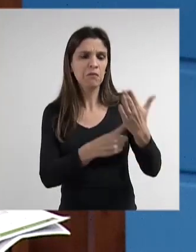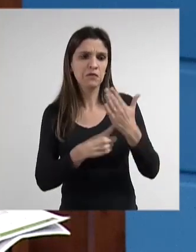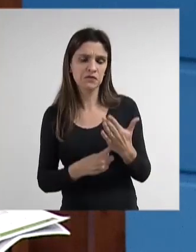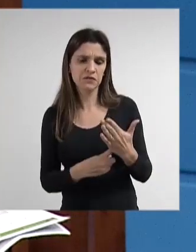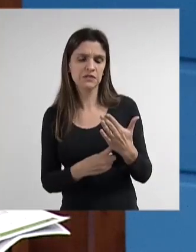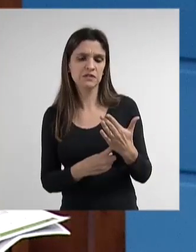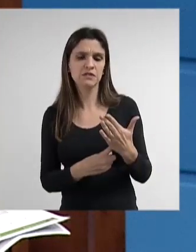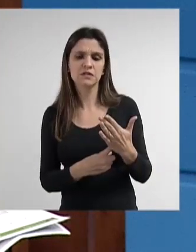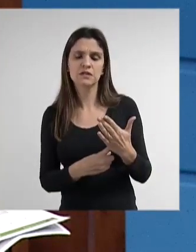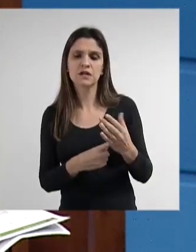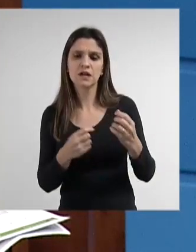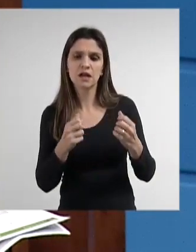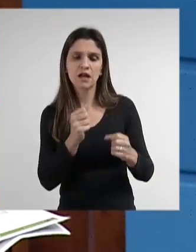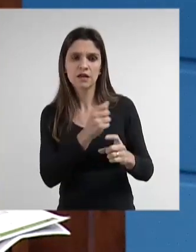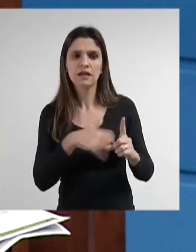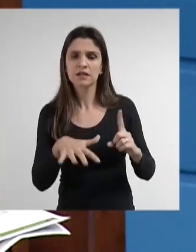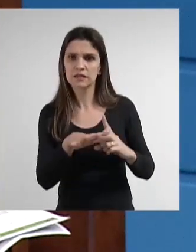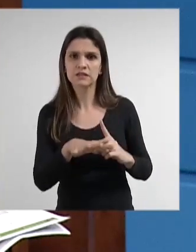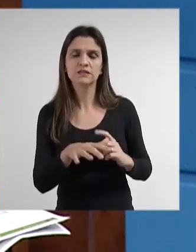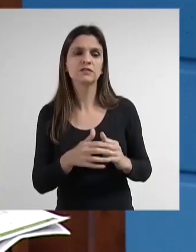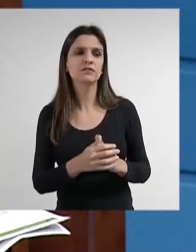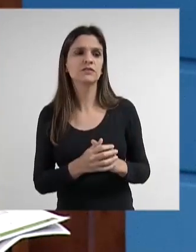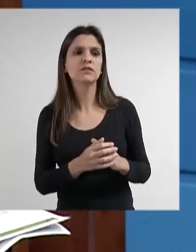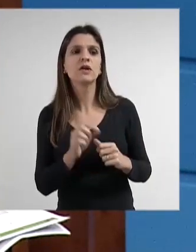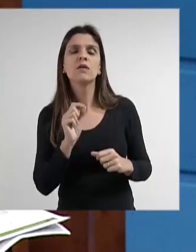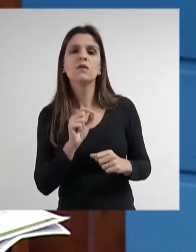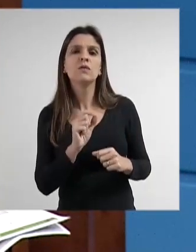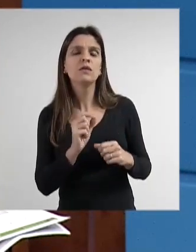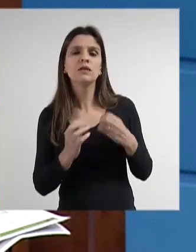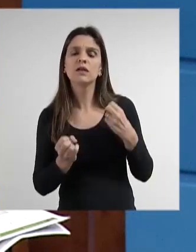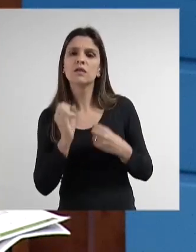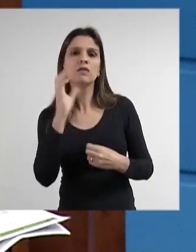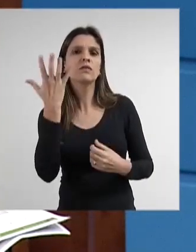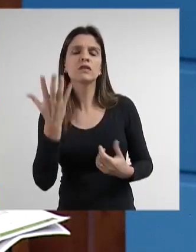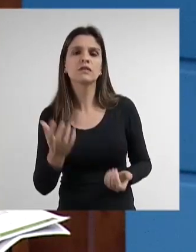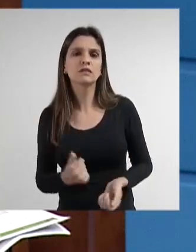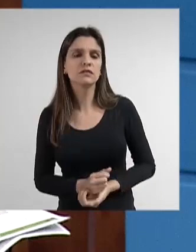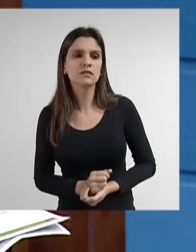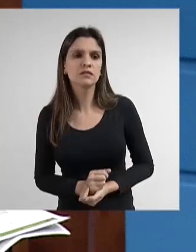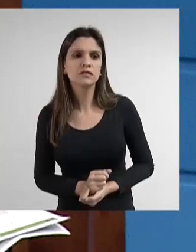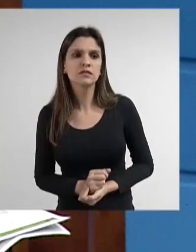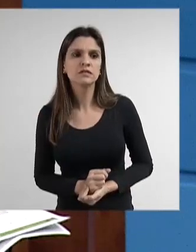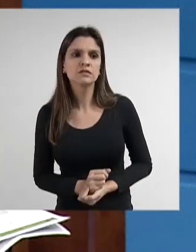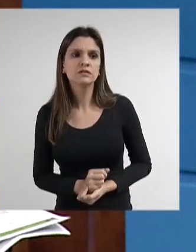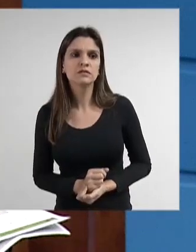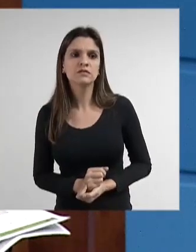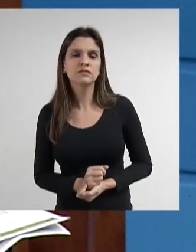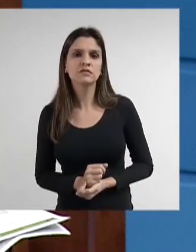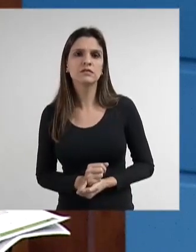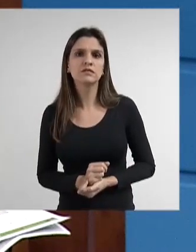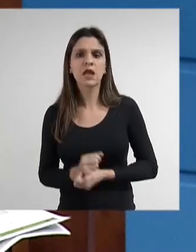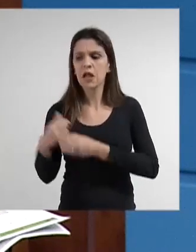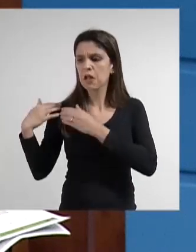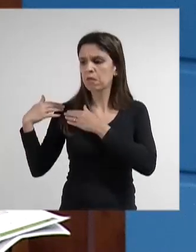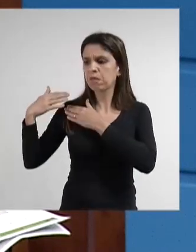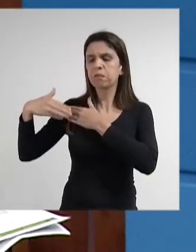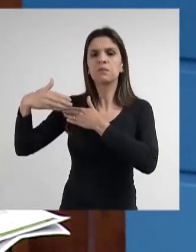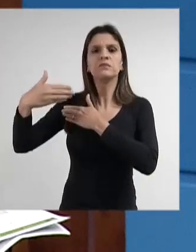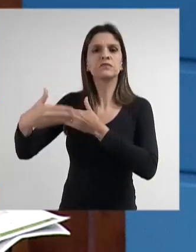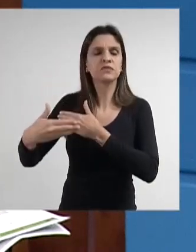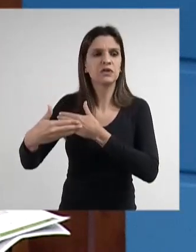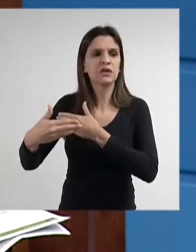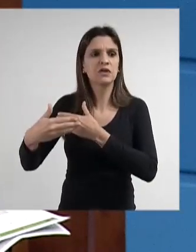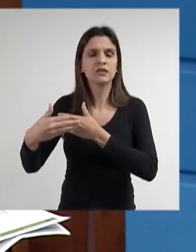aconteceu. Esse cadastro é muito antigo, vem de governos anteriores, nunca houve uma